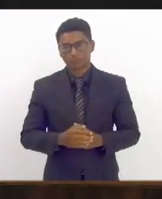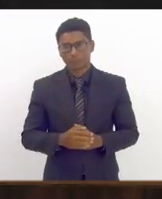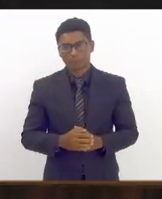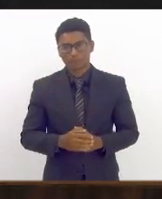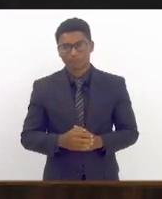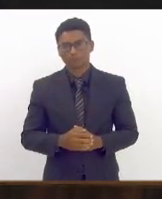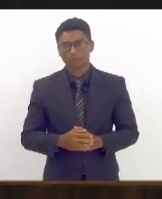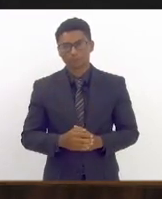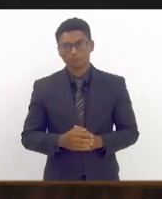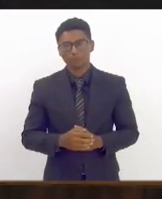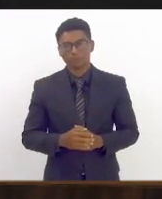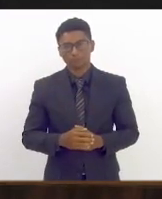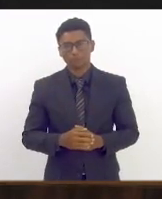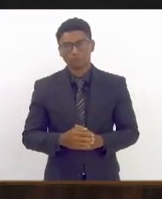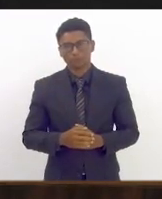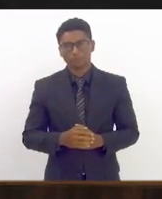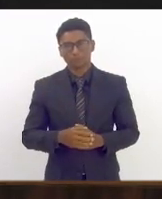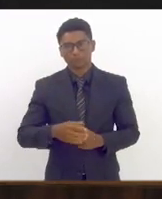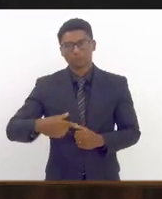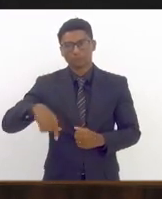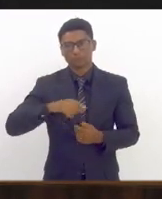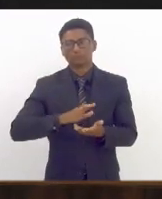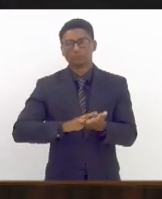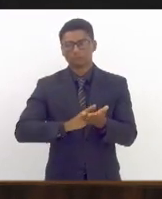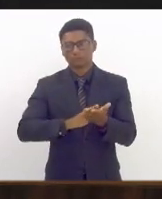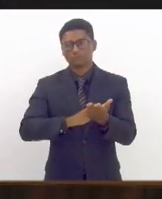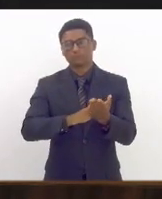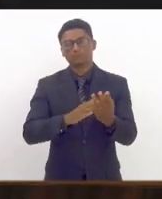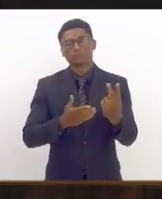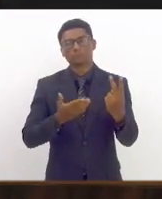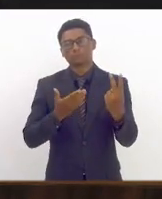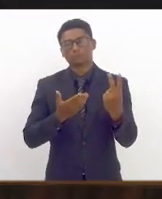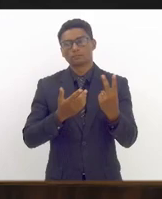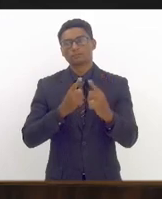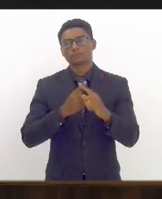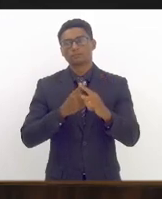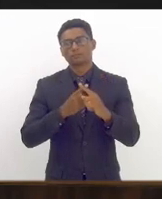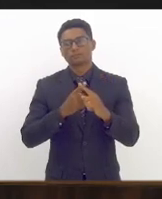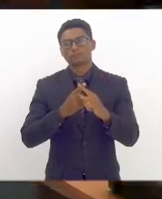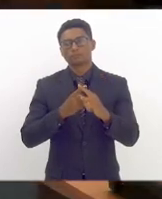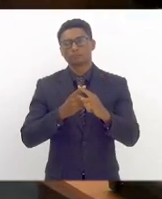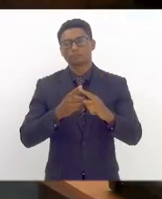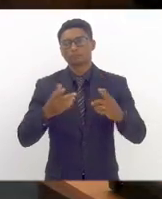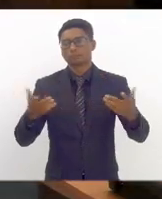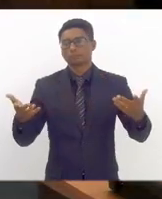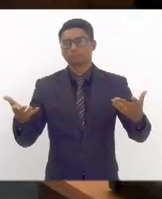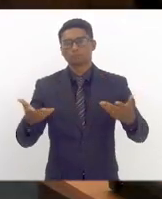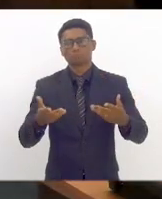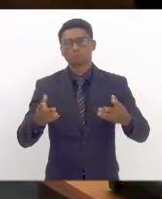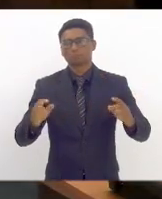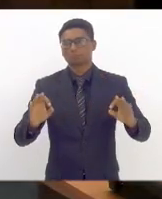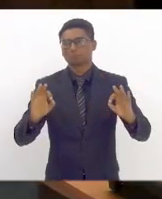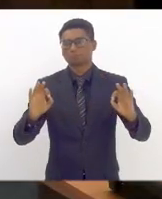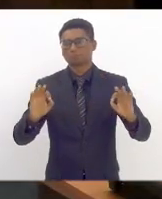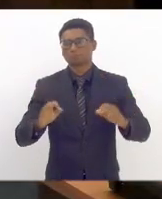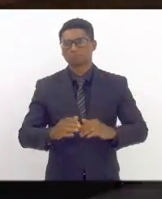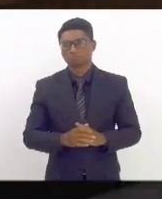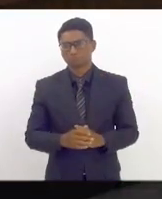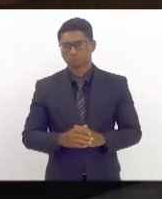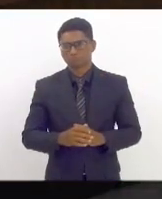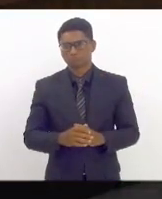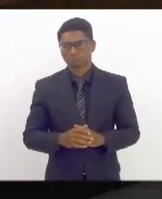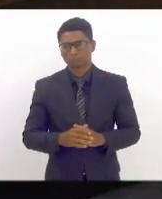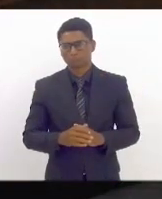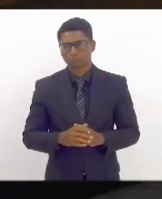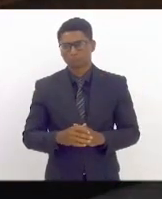merece todo o nosso aplauso porque foi Fantástico e de